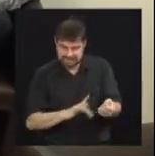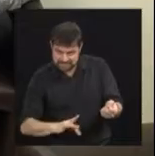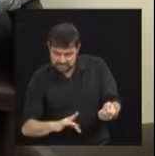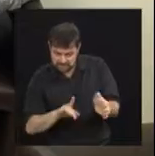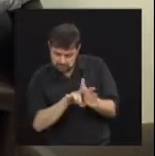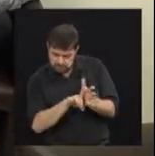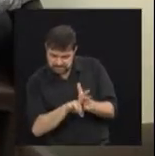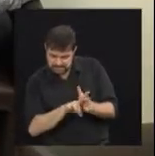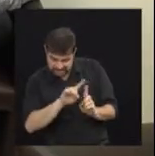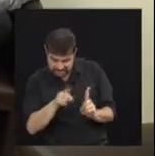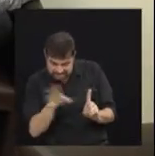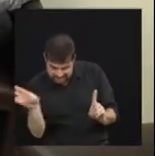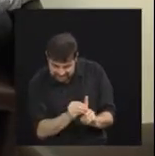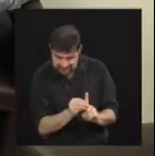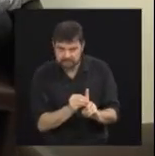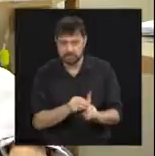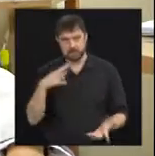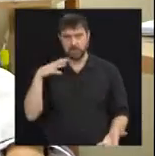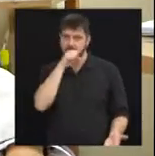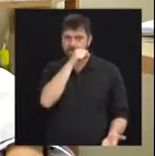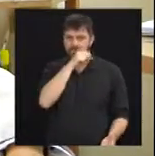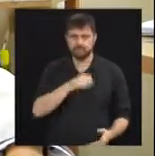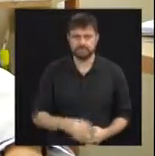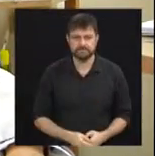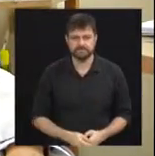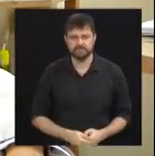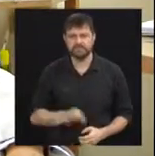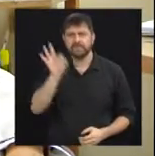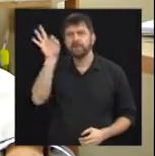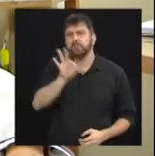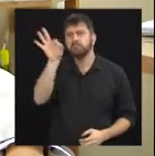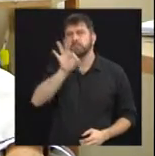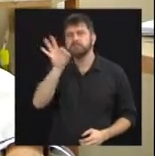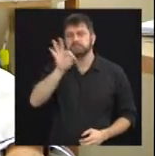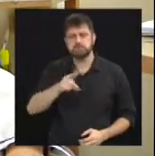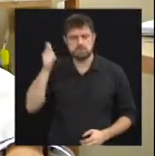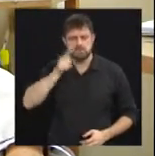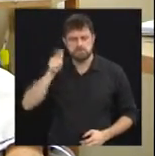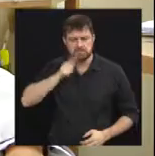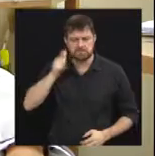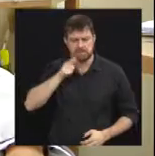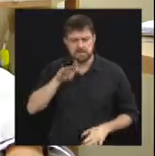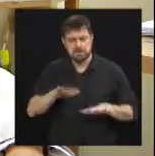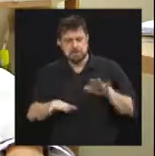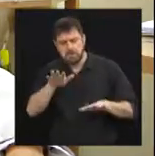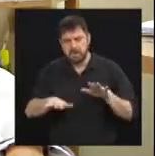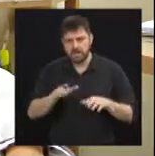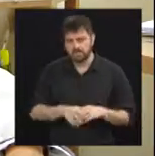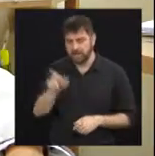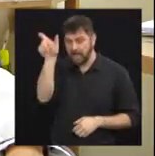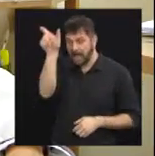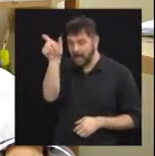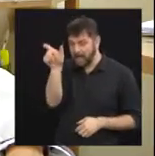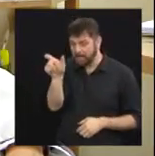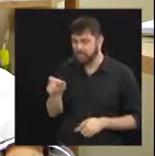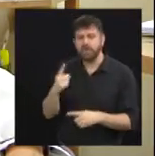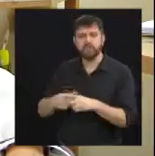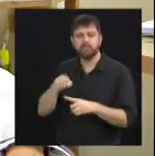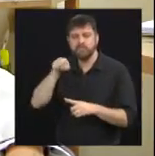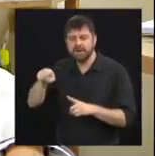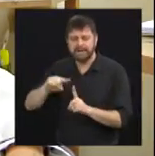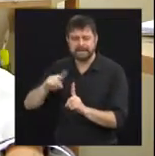gravidez. Então, é um tratamento rápido, né? E as taxas de sucesso, na verdade, dependem muito do fator associado à